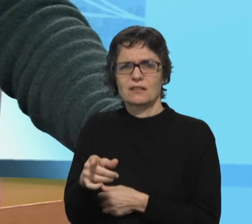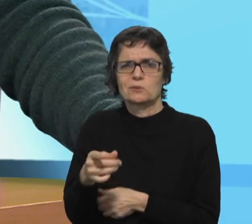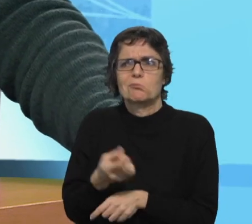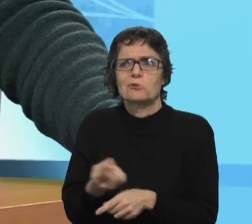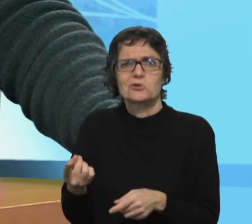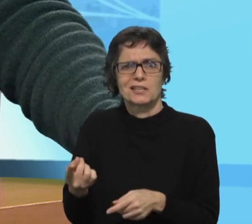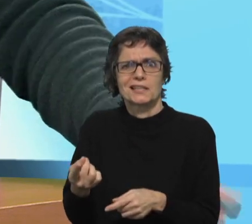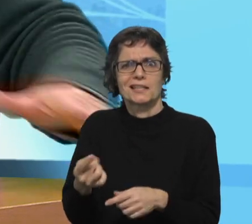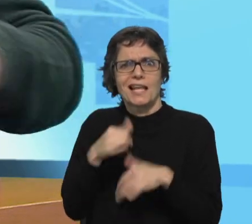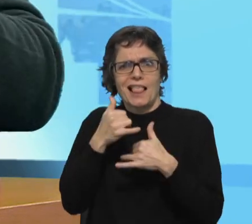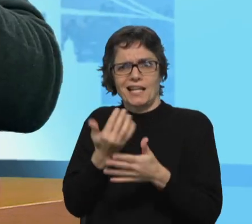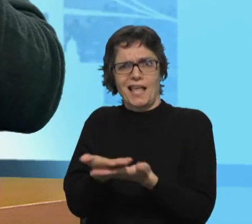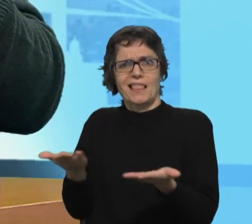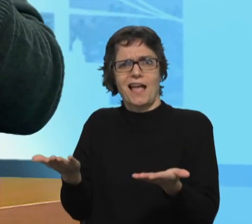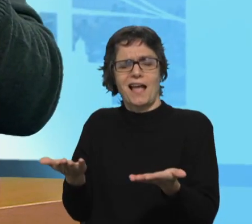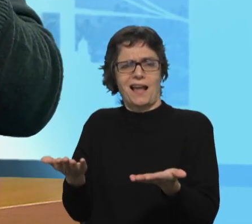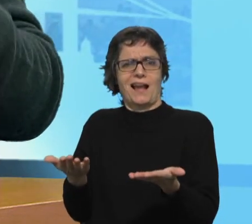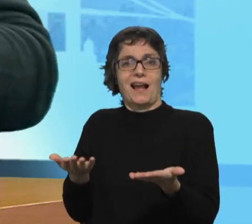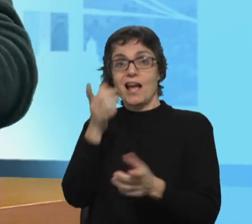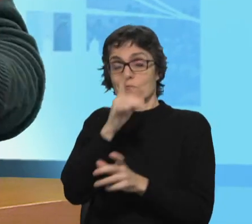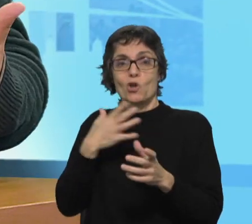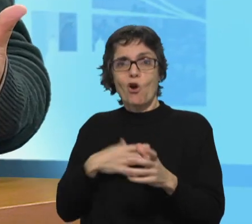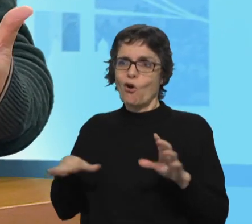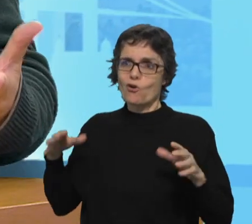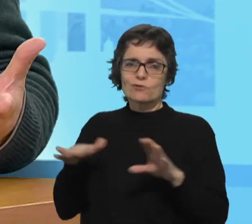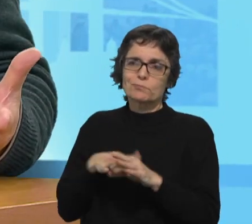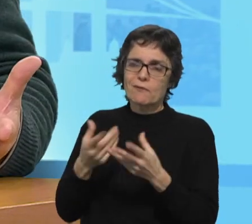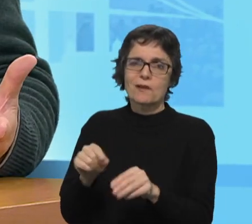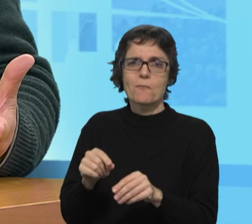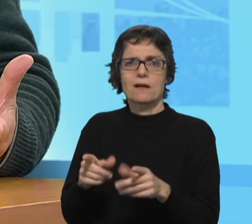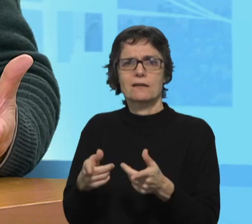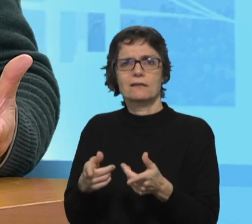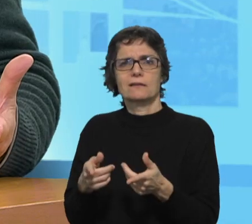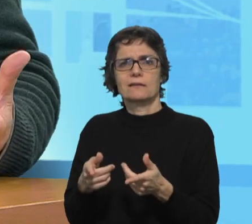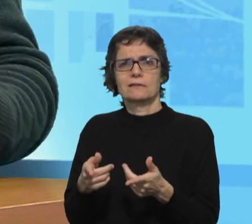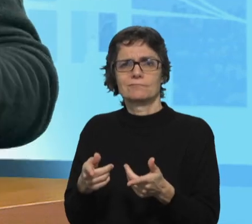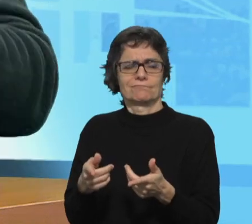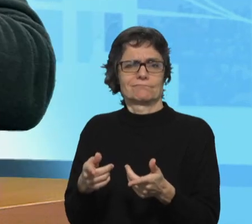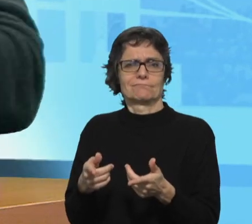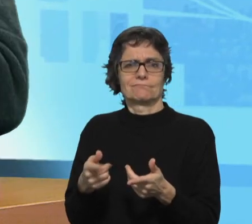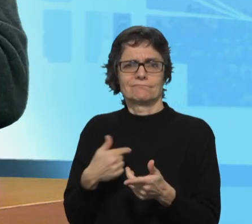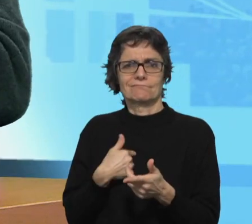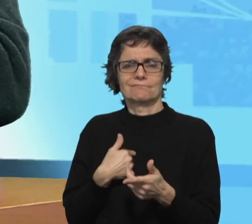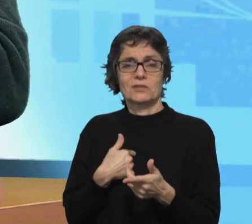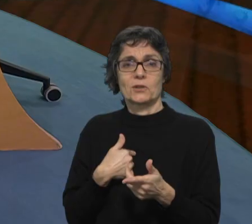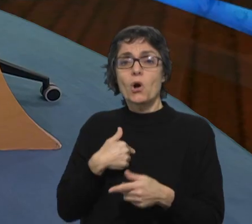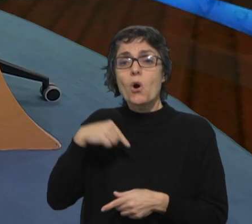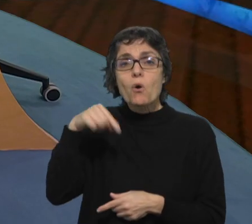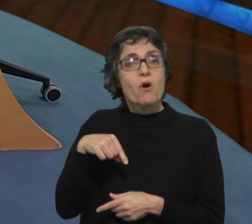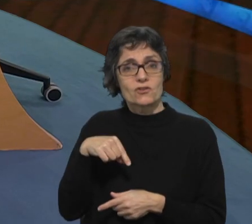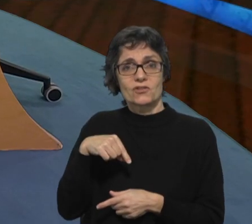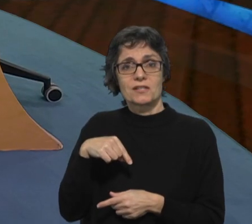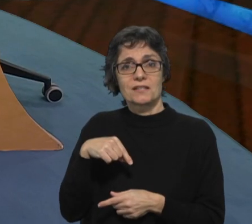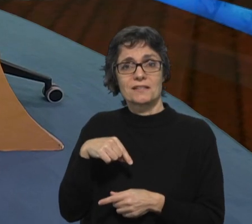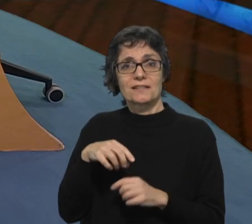é de uma alegria e as pessoas gostam, quer dizer, onde eu estou... Portanto, hoje na nossa sociedade